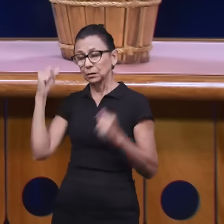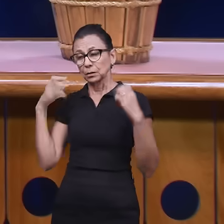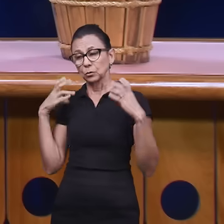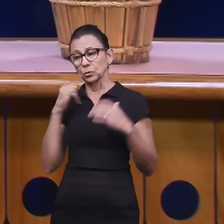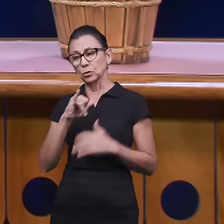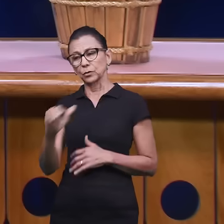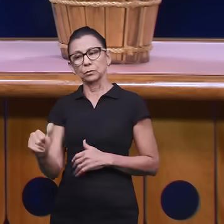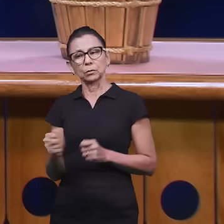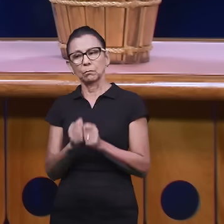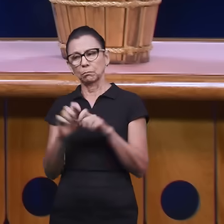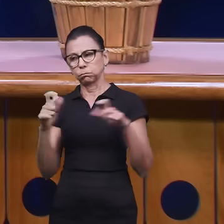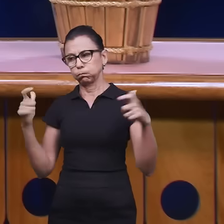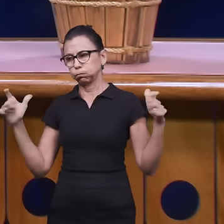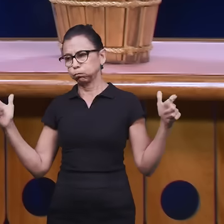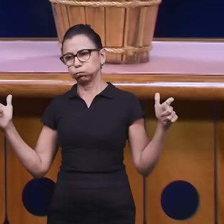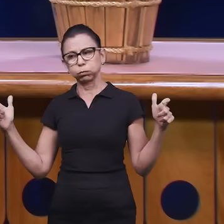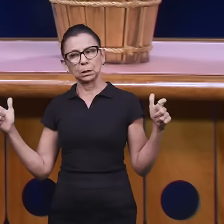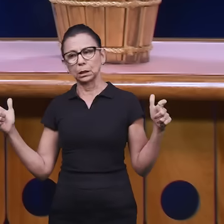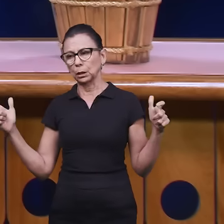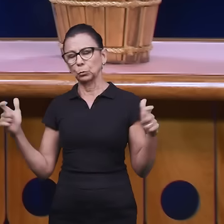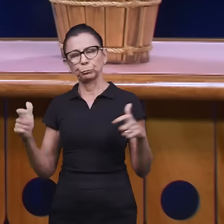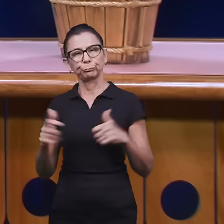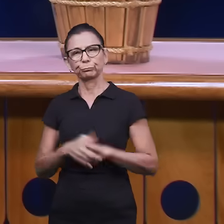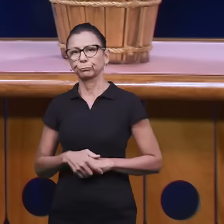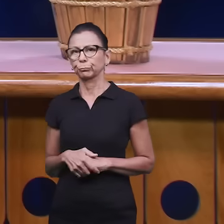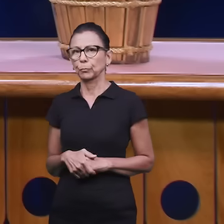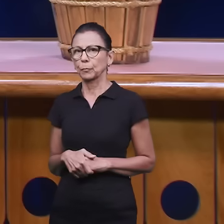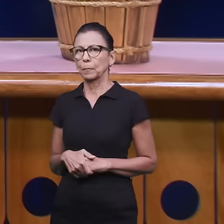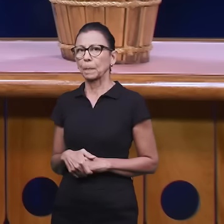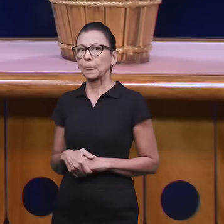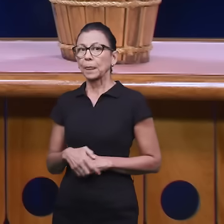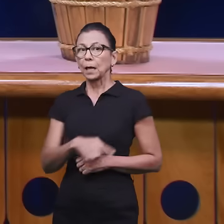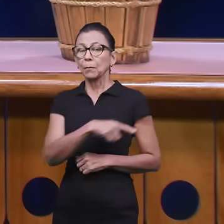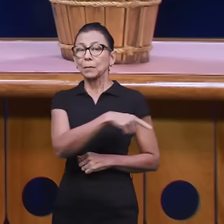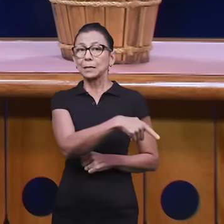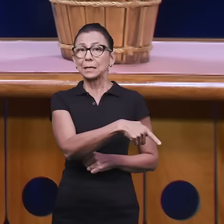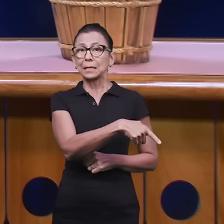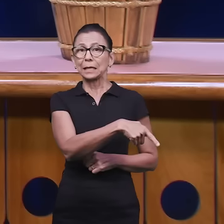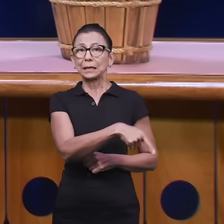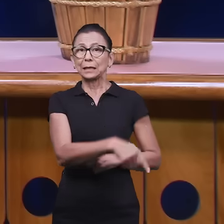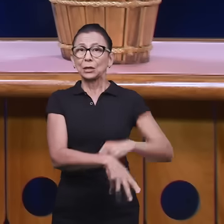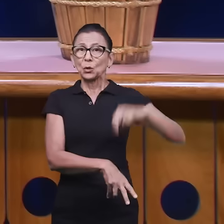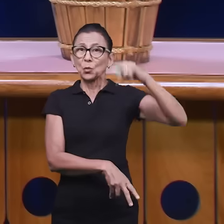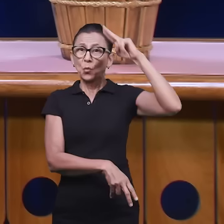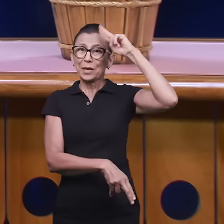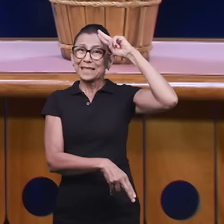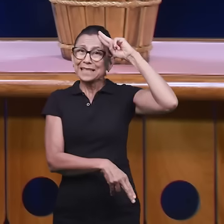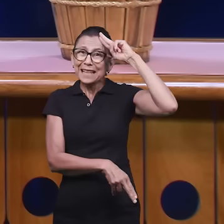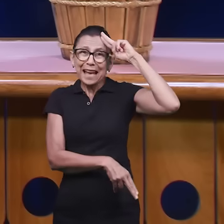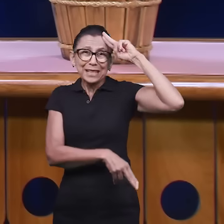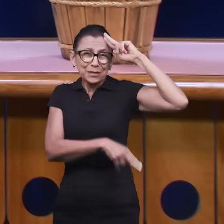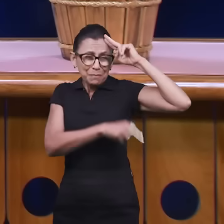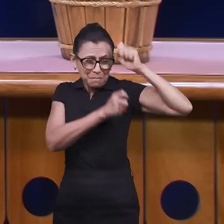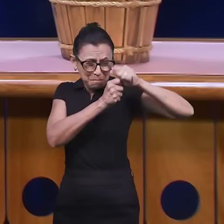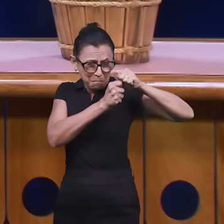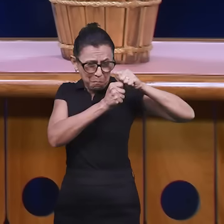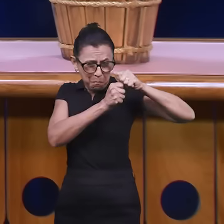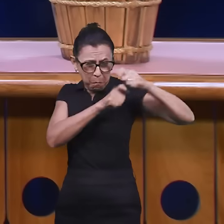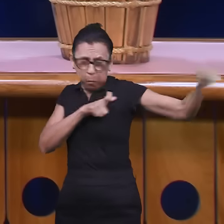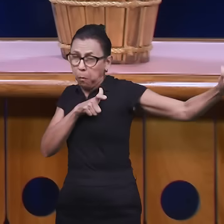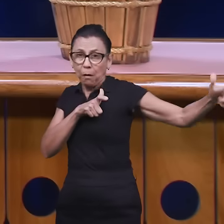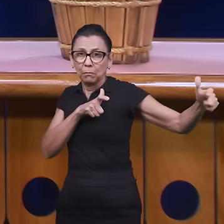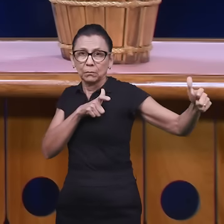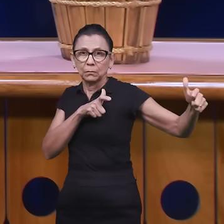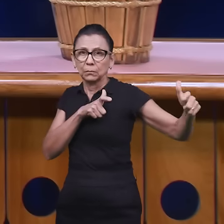Ele deve ter dito para o anjo, mas o exército dos midianitas, os seus camelos são